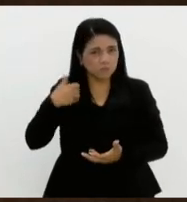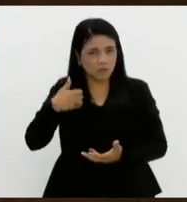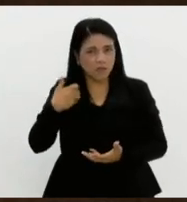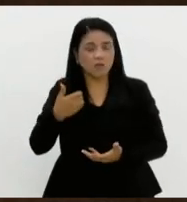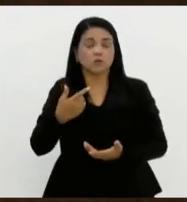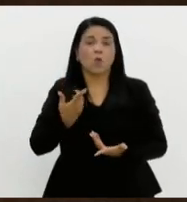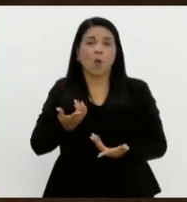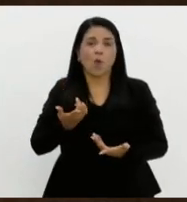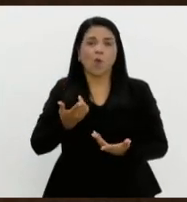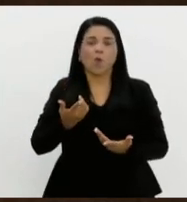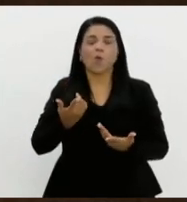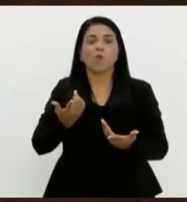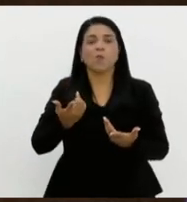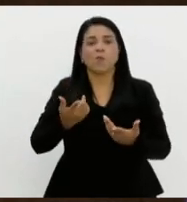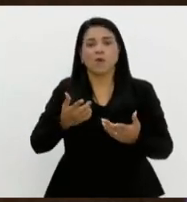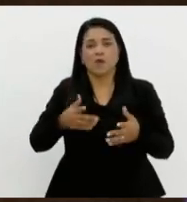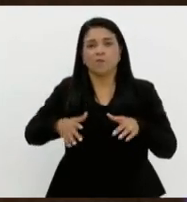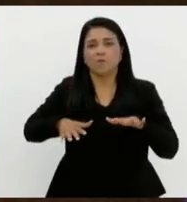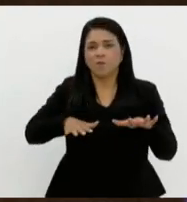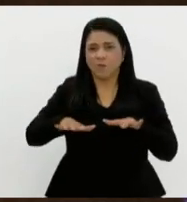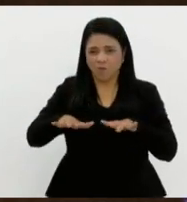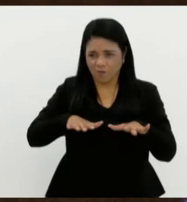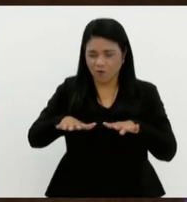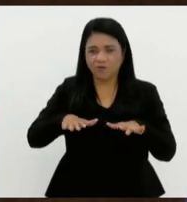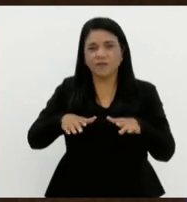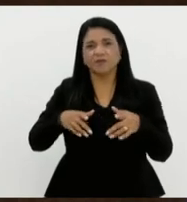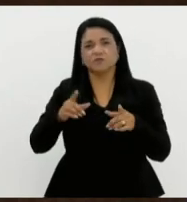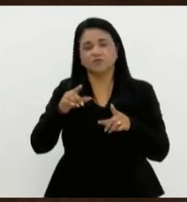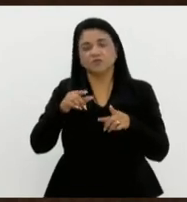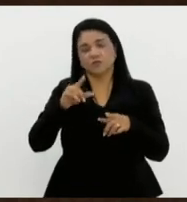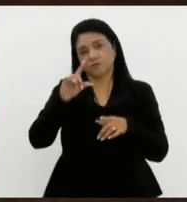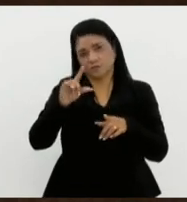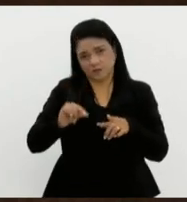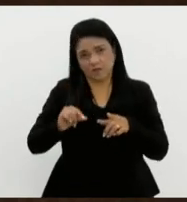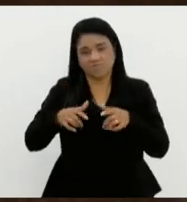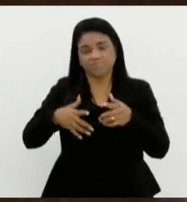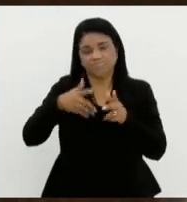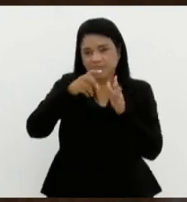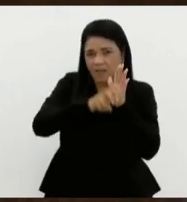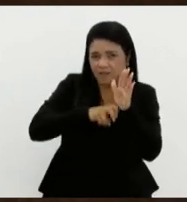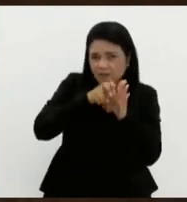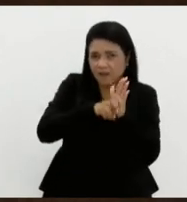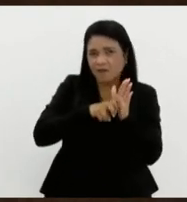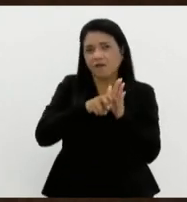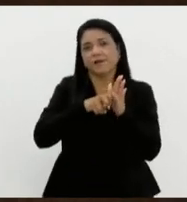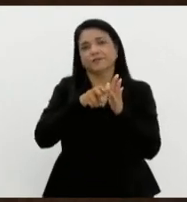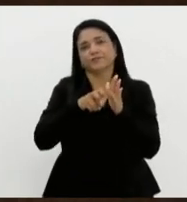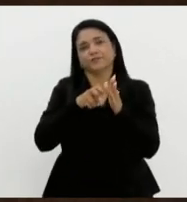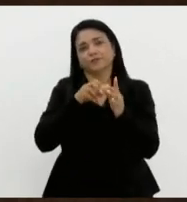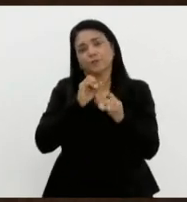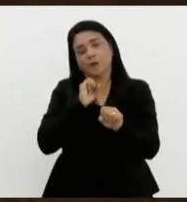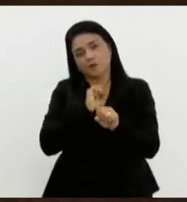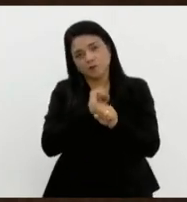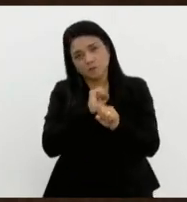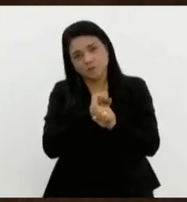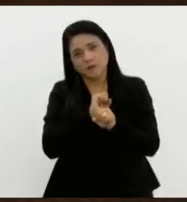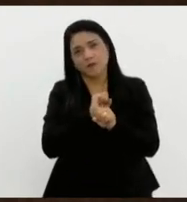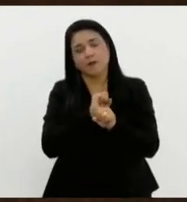mobilidade reduzidas, né, que possam aguardar com o mínimo dignidade ali na fila. E